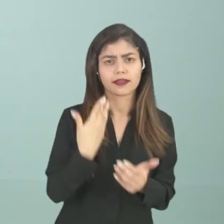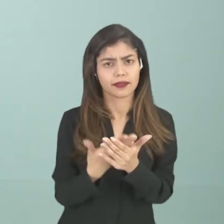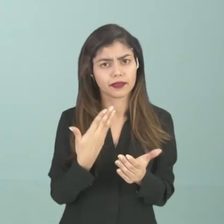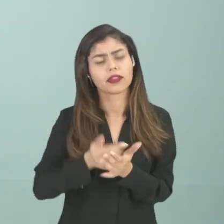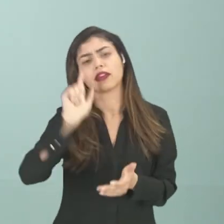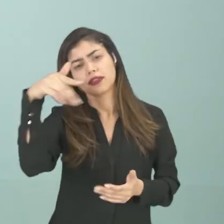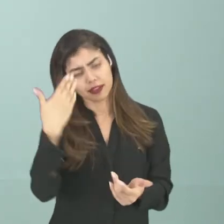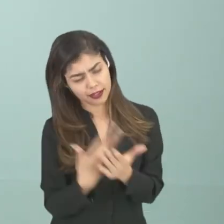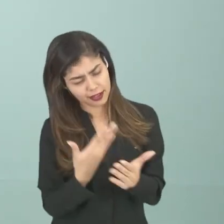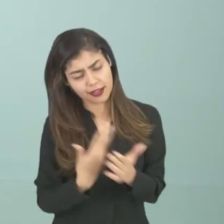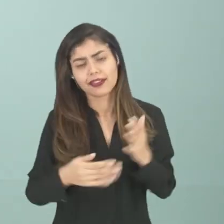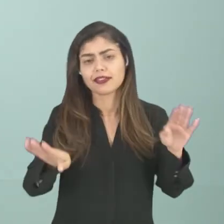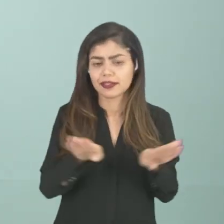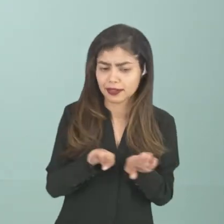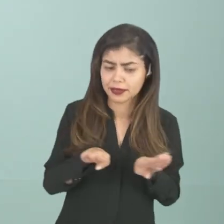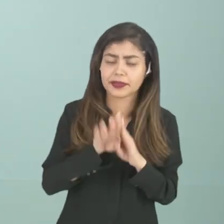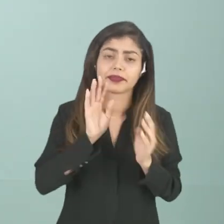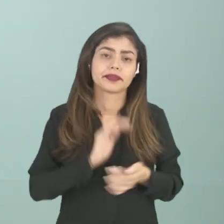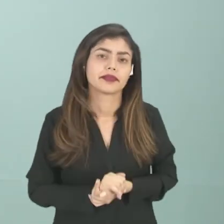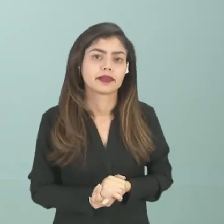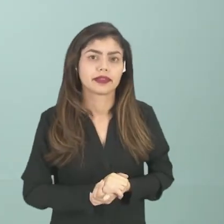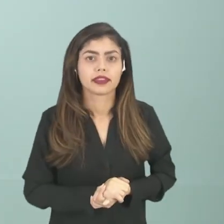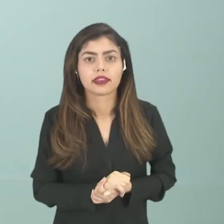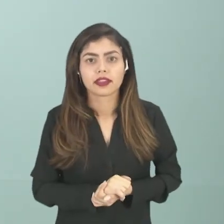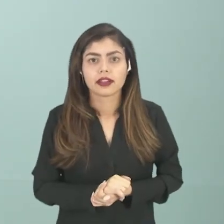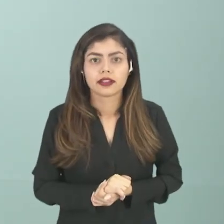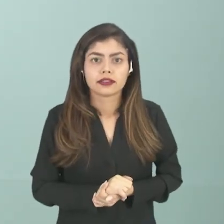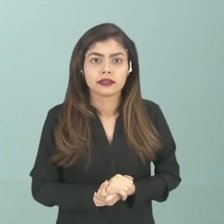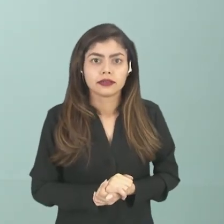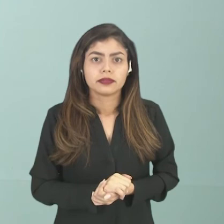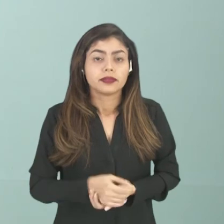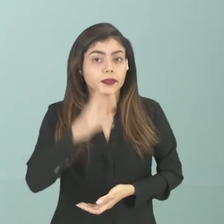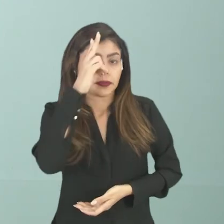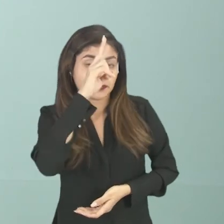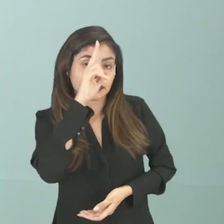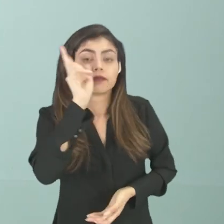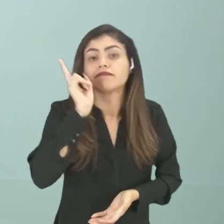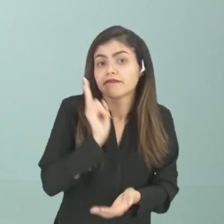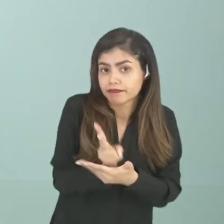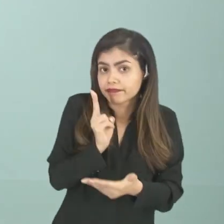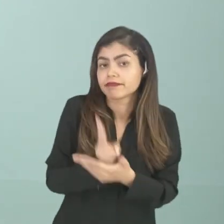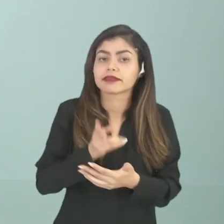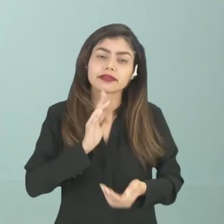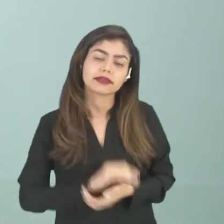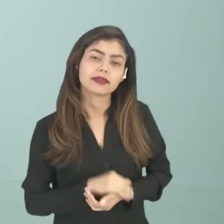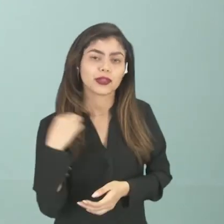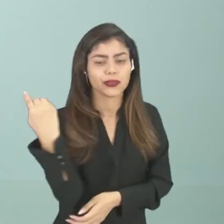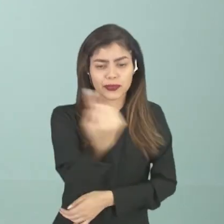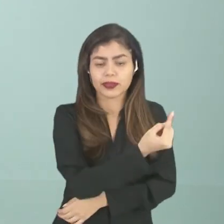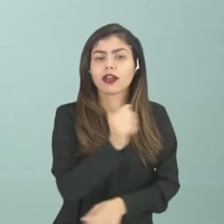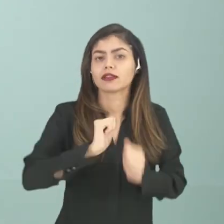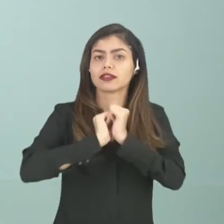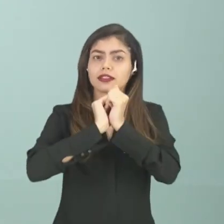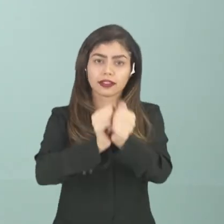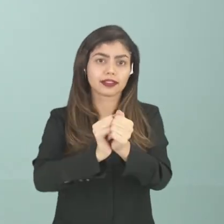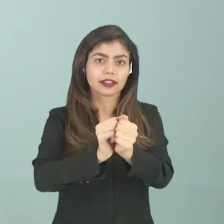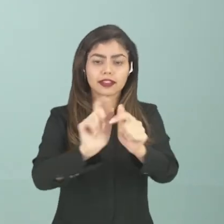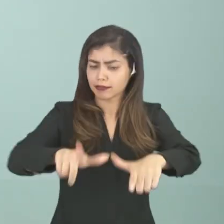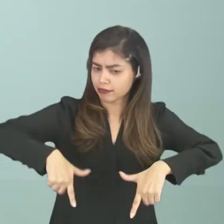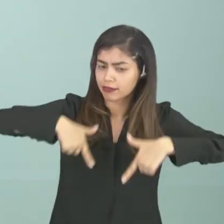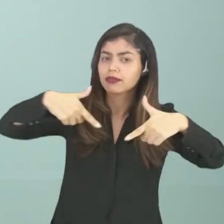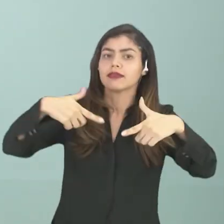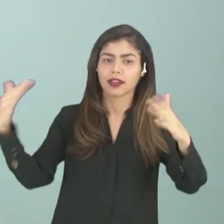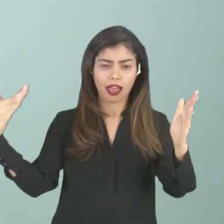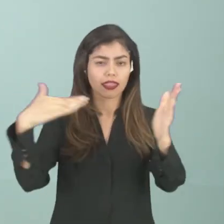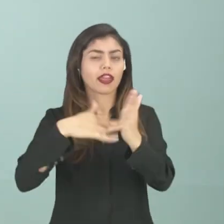e outras aulas também. E lembrando sempre, né? Nós estamos juntos nessa luta e